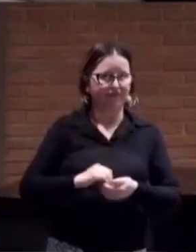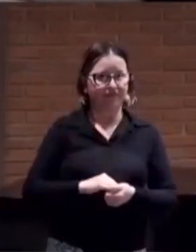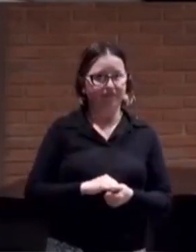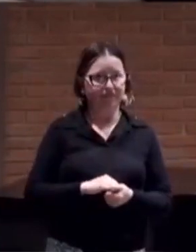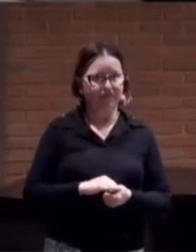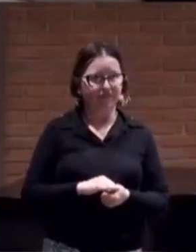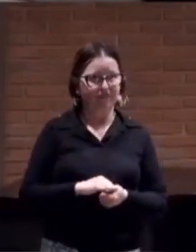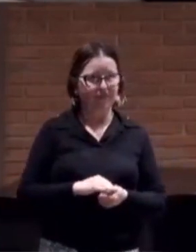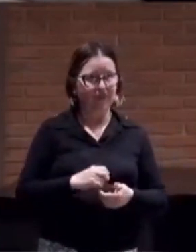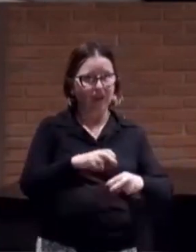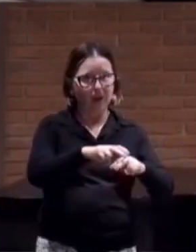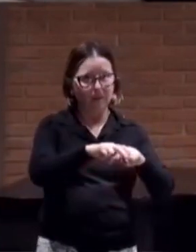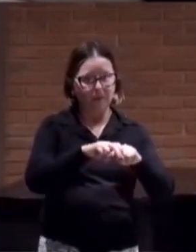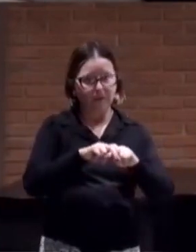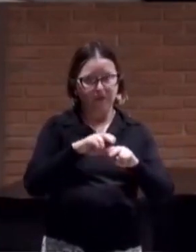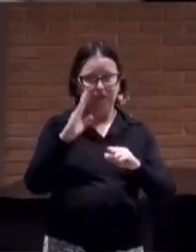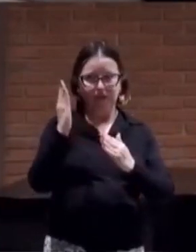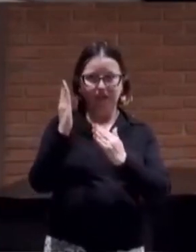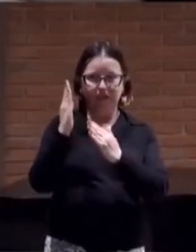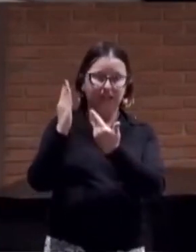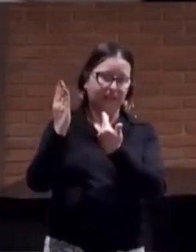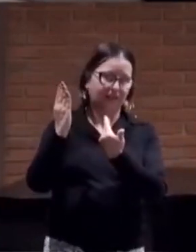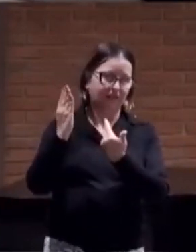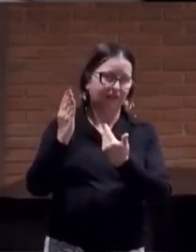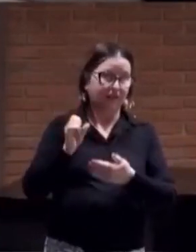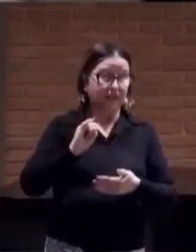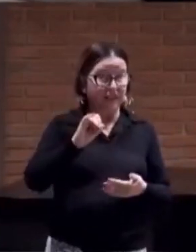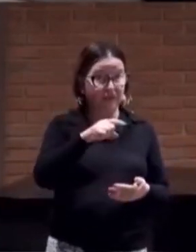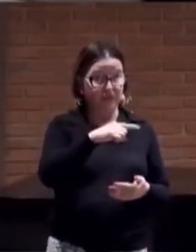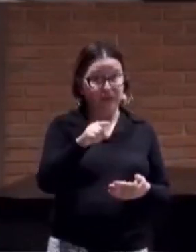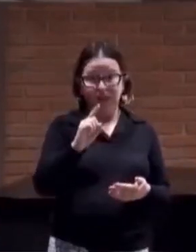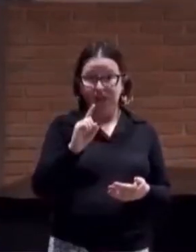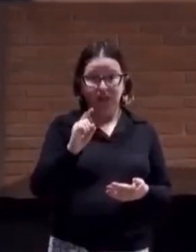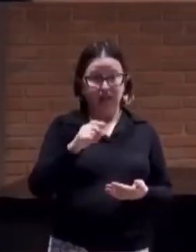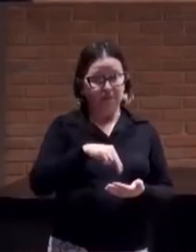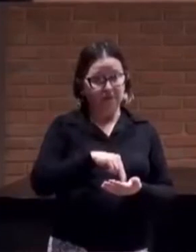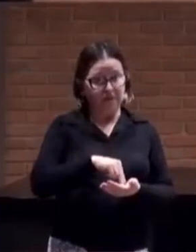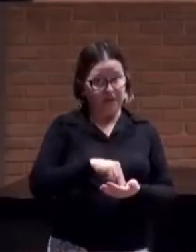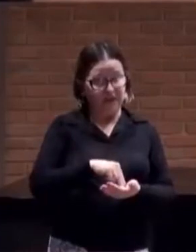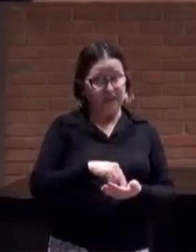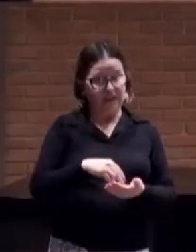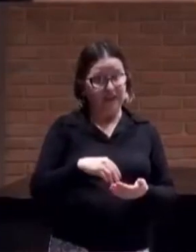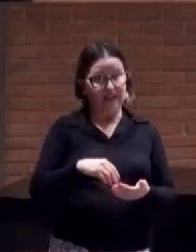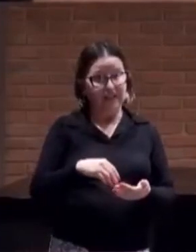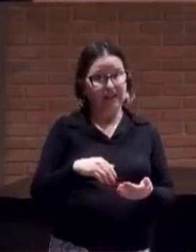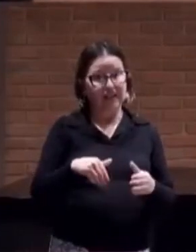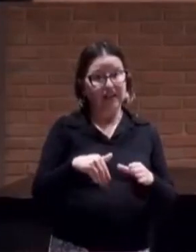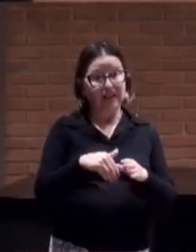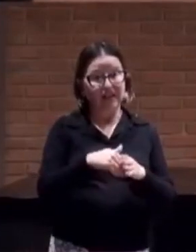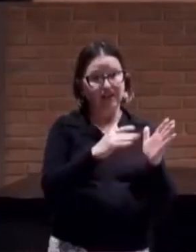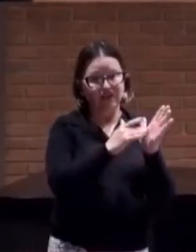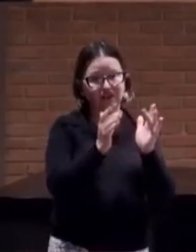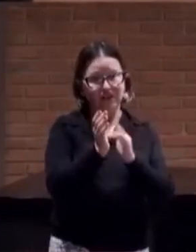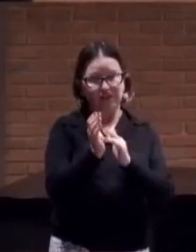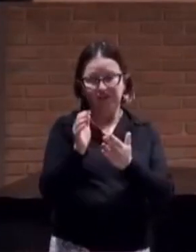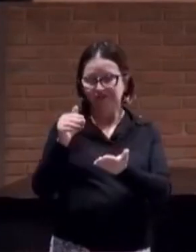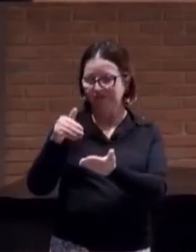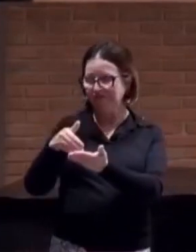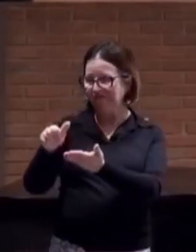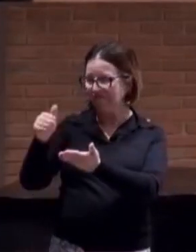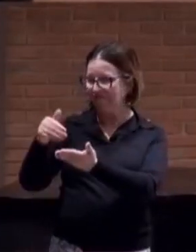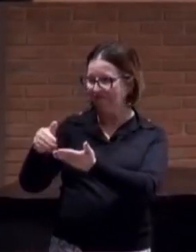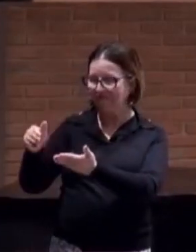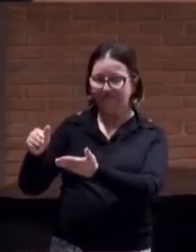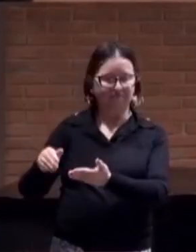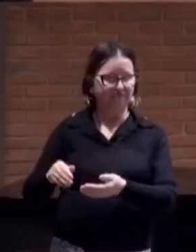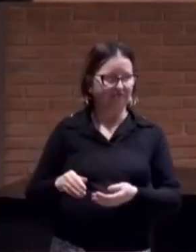Vai ser motivo de escândalo. Se vocês não permanecerem em mim, serão lançados fora, à semelhança do ramo e